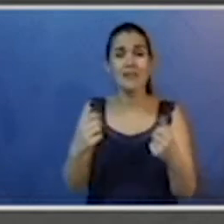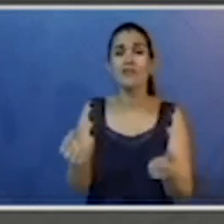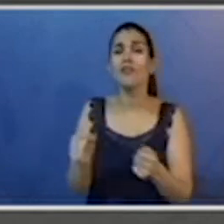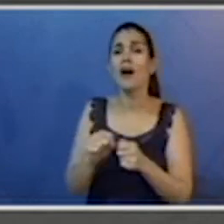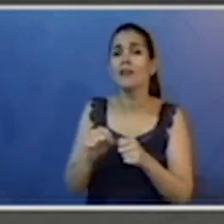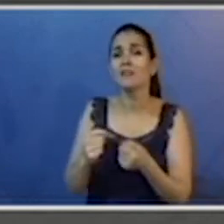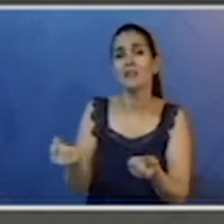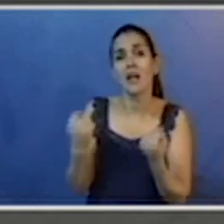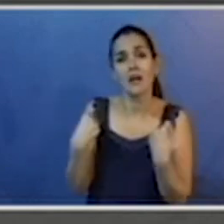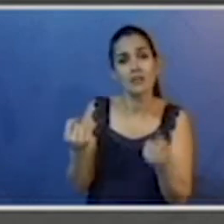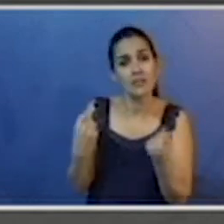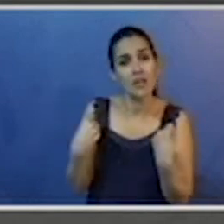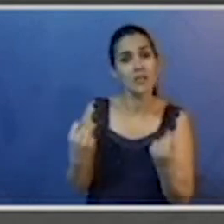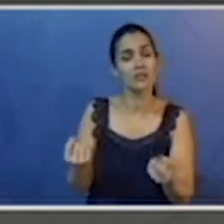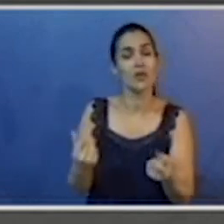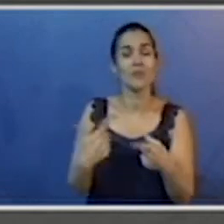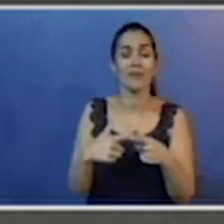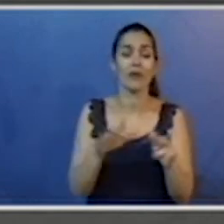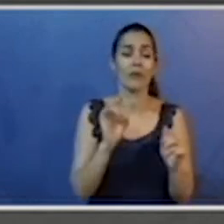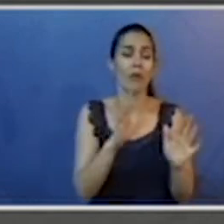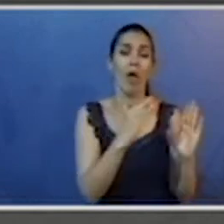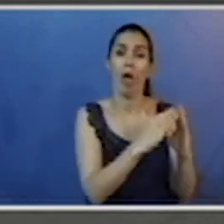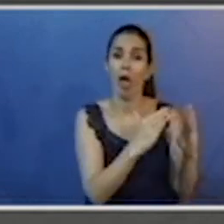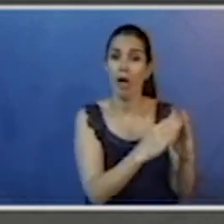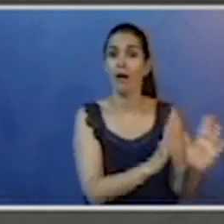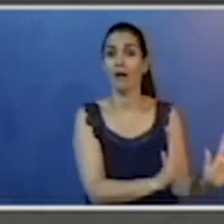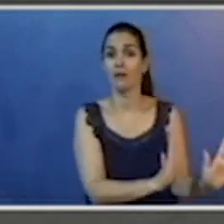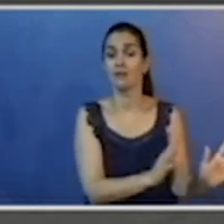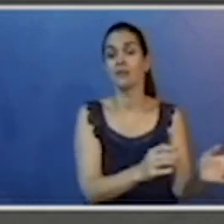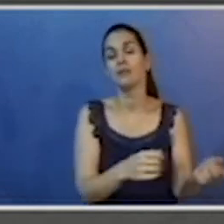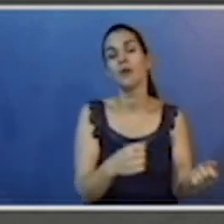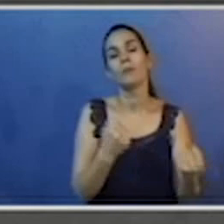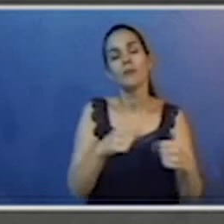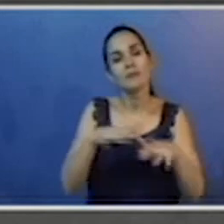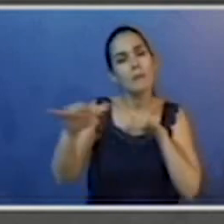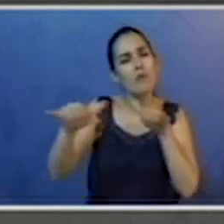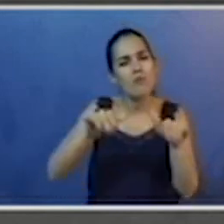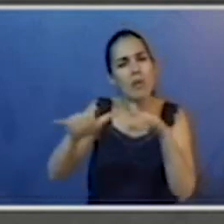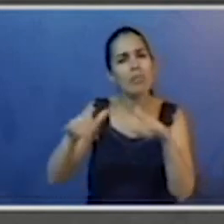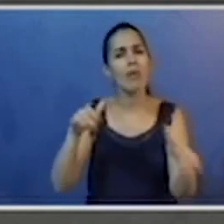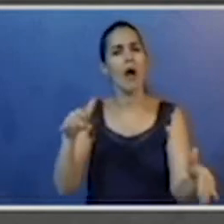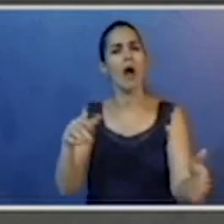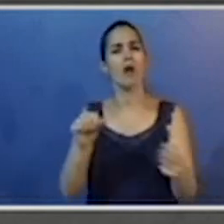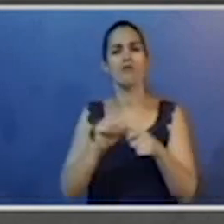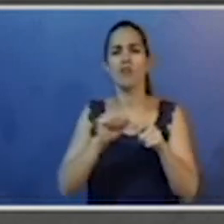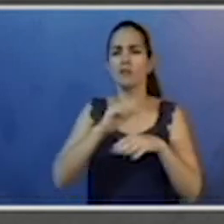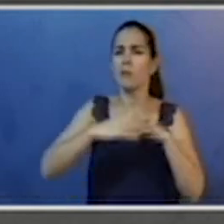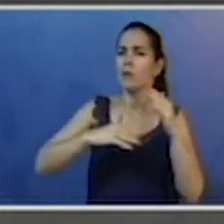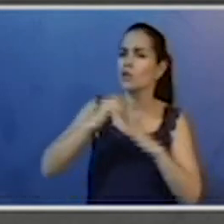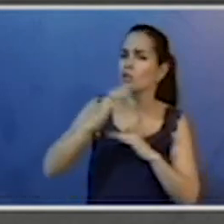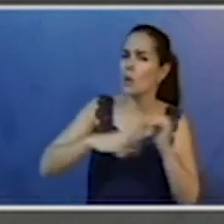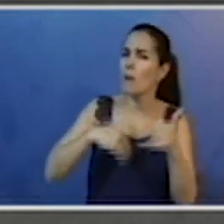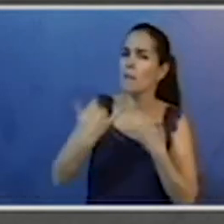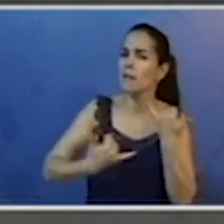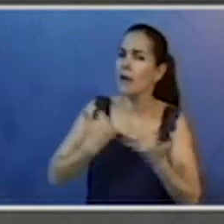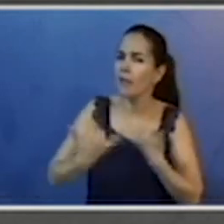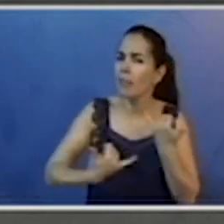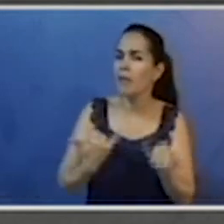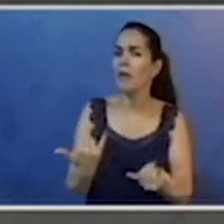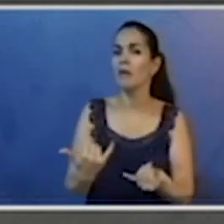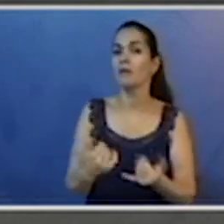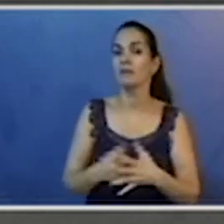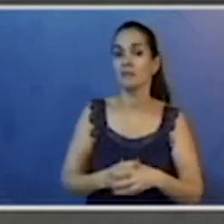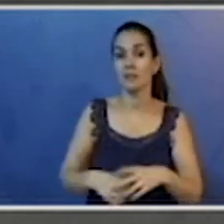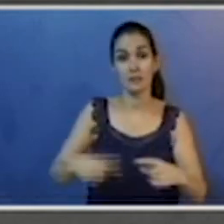nesse momento a gente tá ficando mais em casa não deixar de nos movimentar não deixar de praticar as nossas brincadeiras jogos